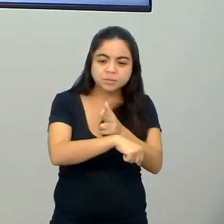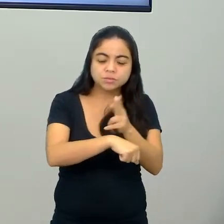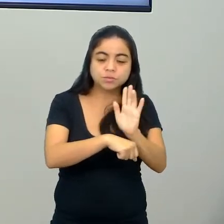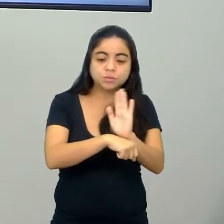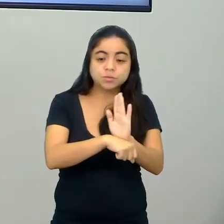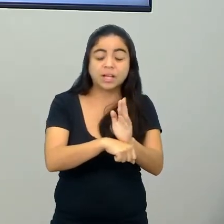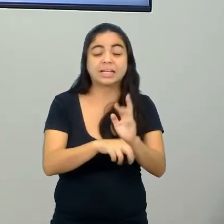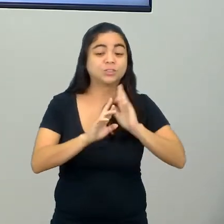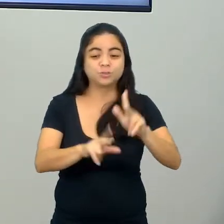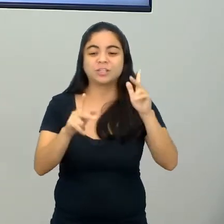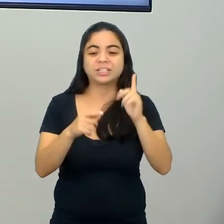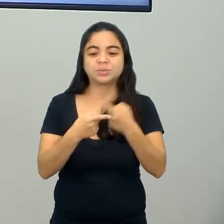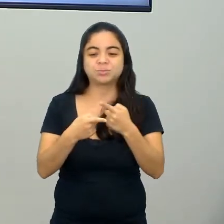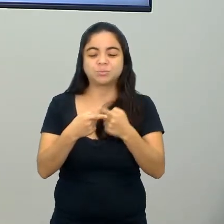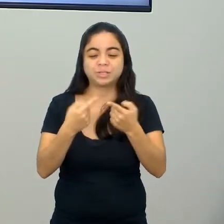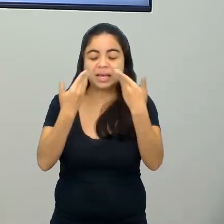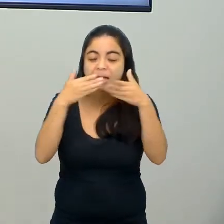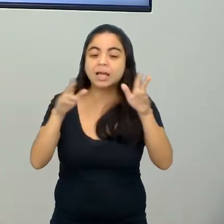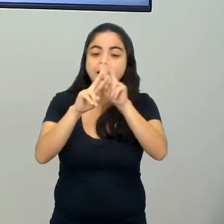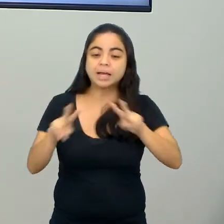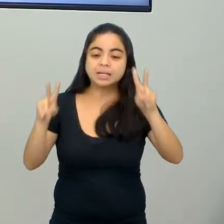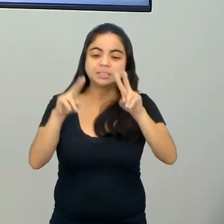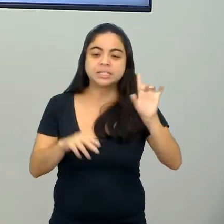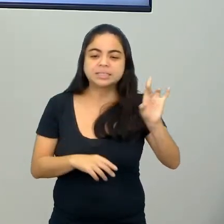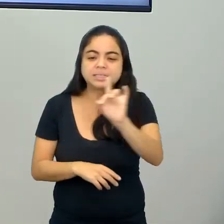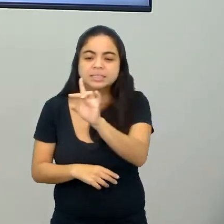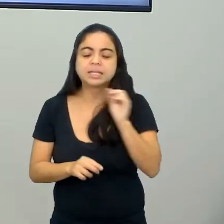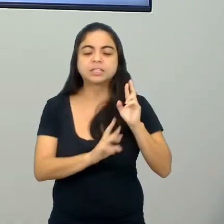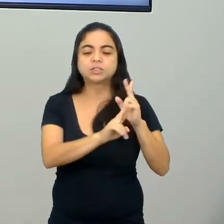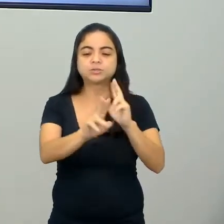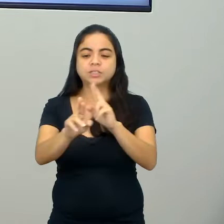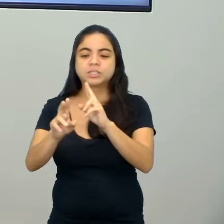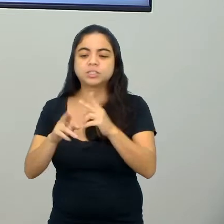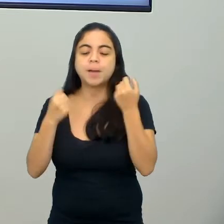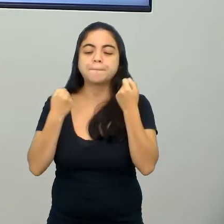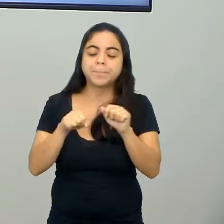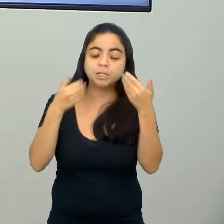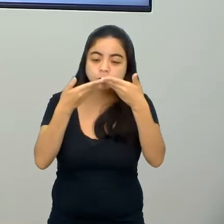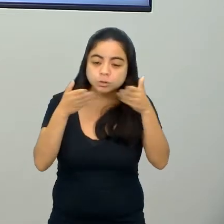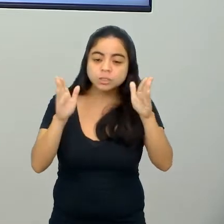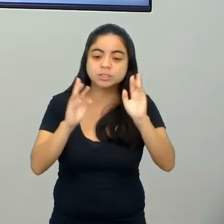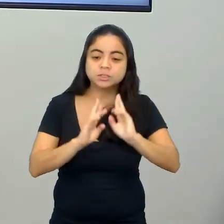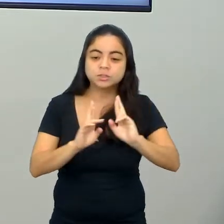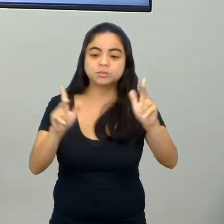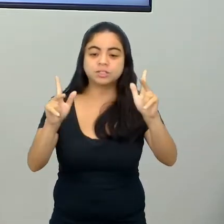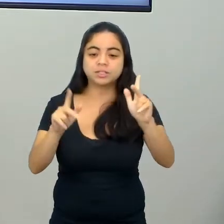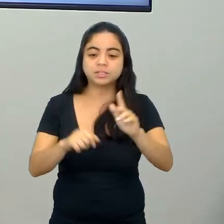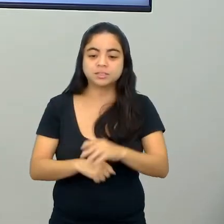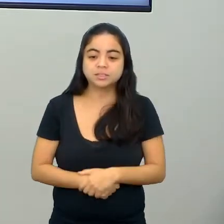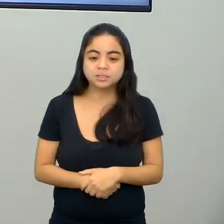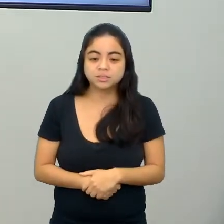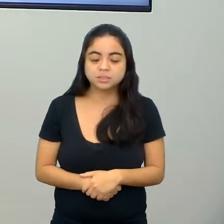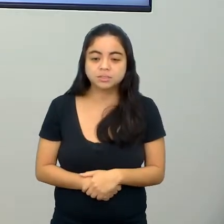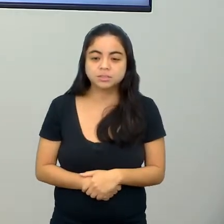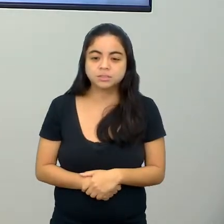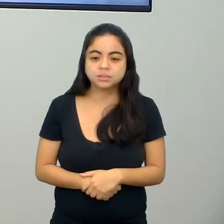do outro. Por quê? Porque a lente de cada um é diferente e faz com que a gente enxergue essas coisas de maneira também